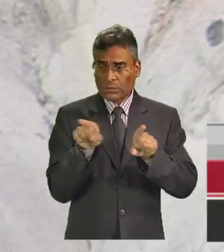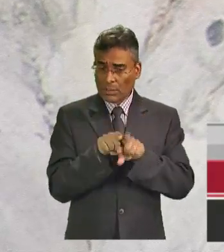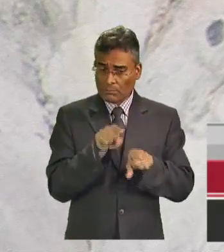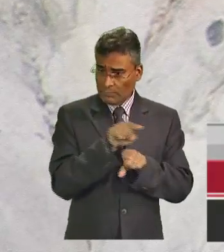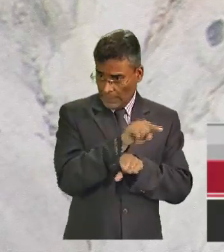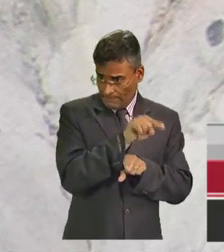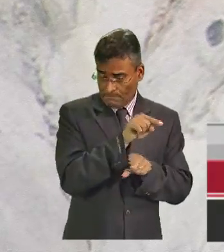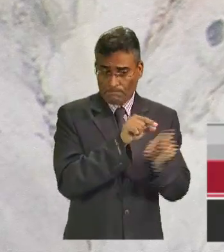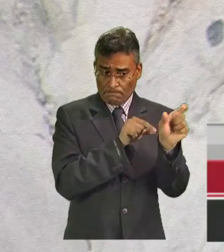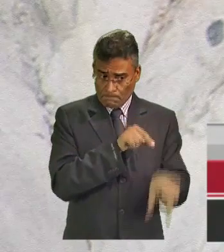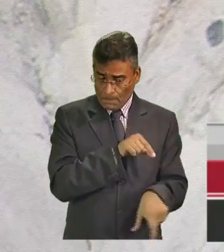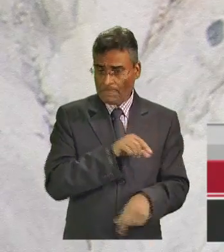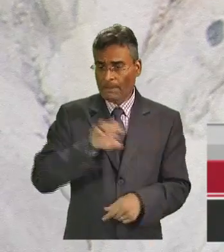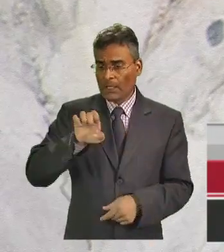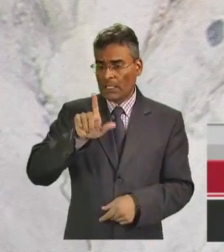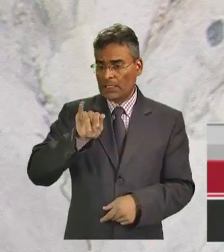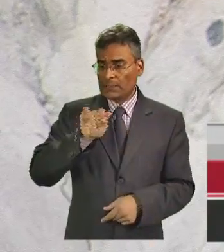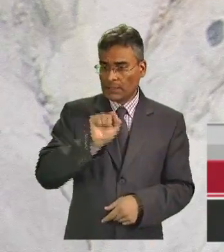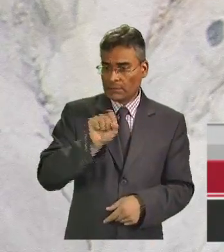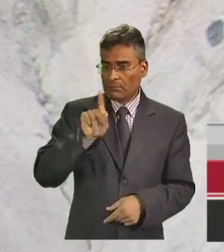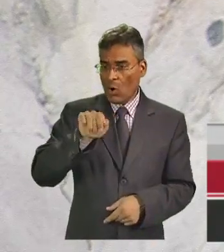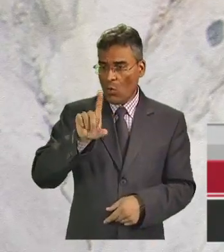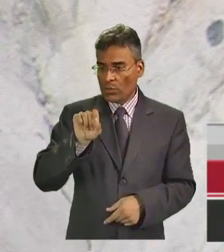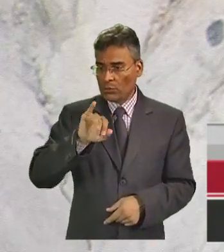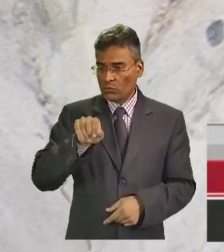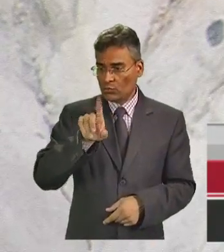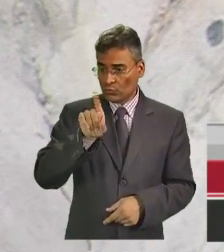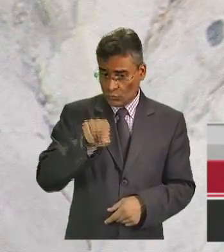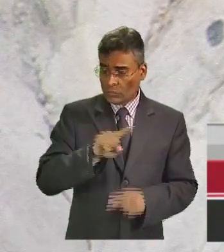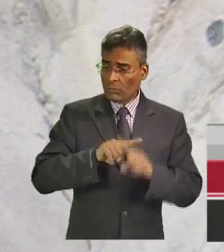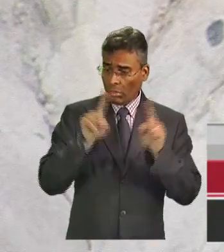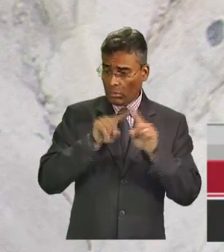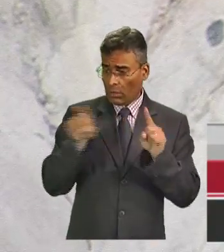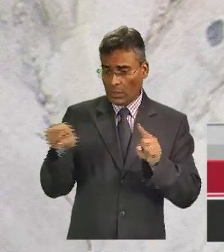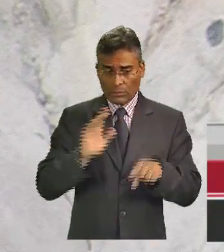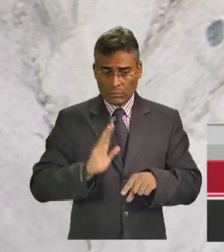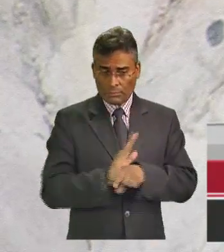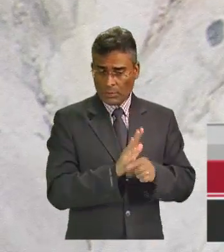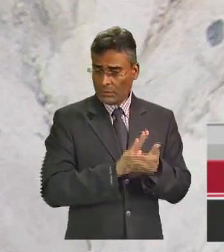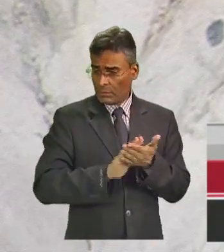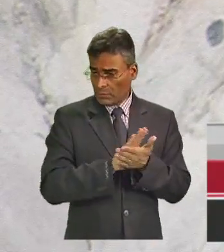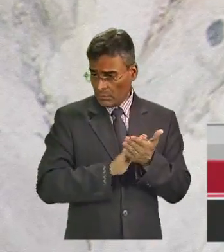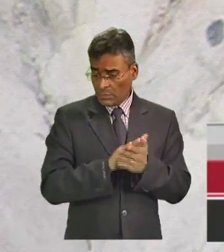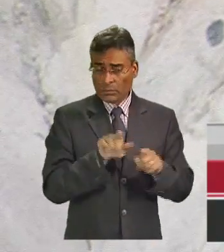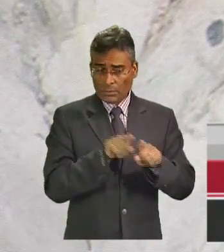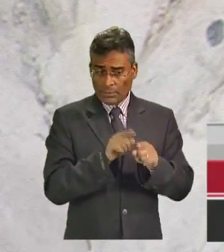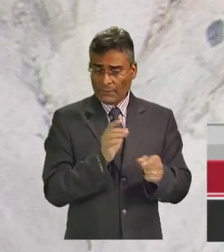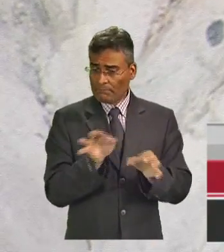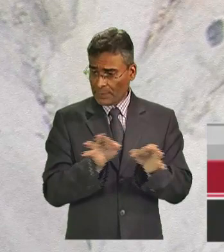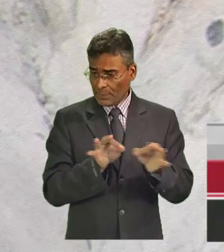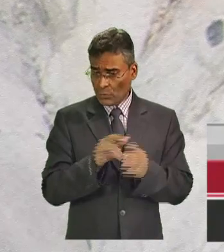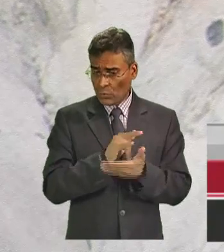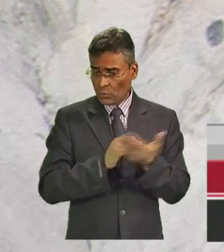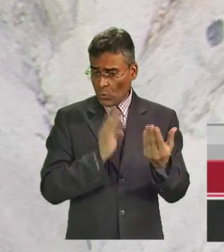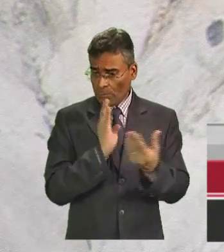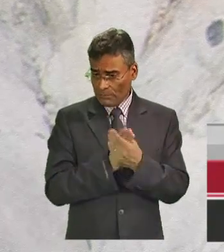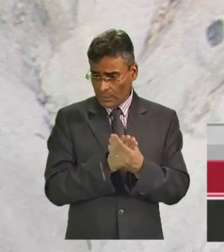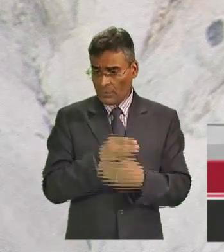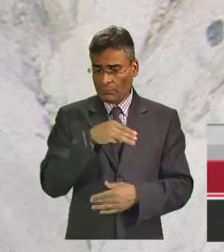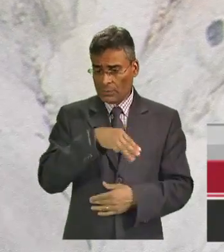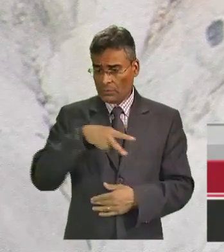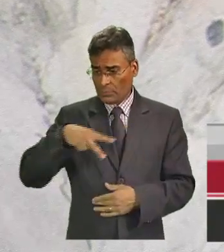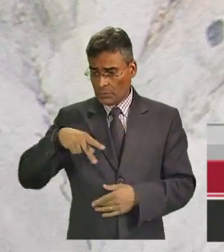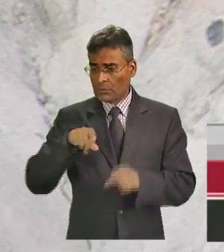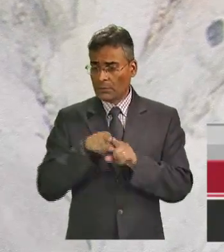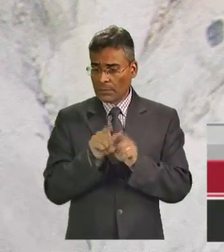do aluno Elias Paulino da Cunha Júnior, não foi atendido, o que gerou, inclusive, documento ao Ministério Público e ao Núcleo de Apoio às Pessoas